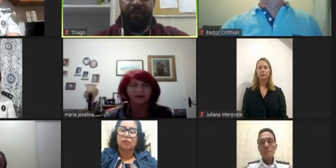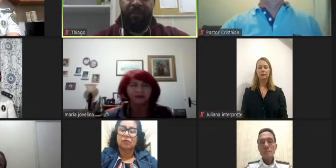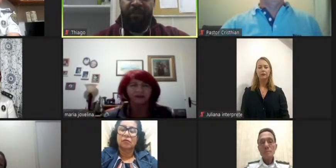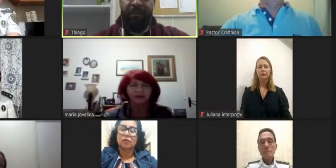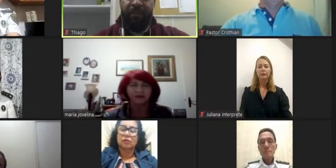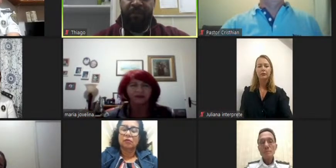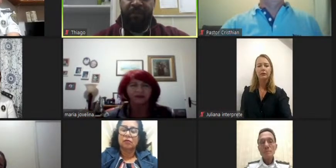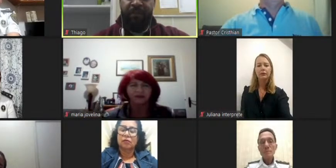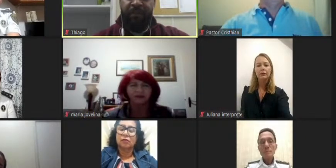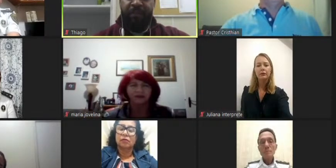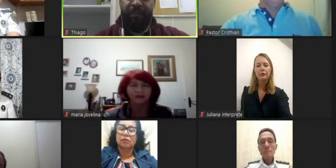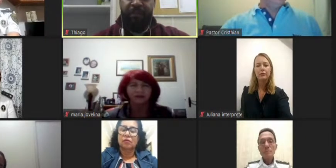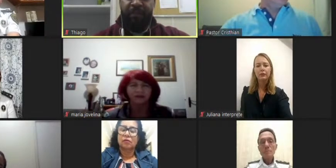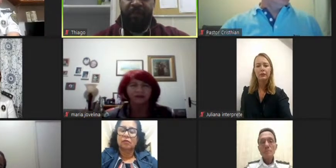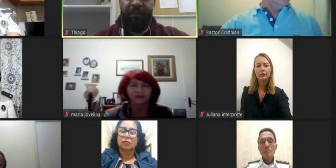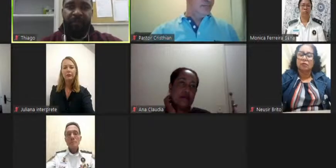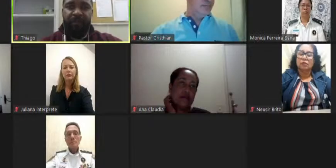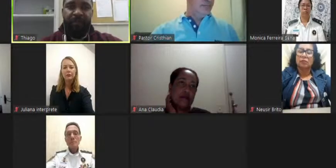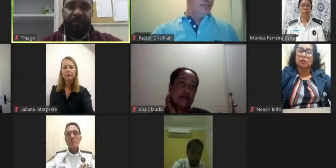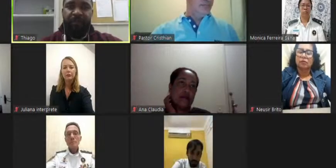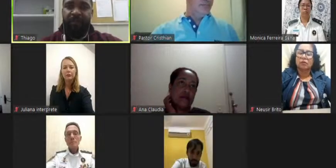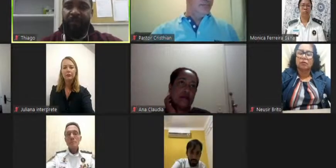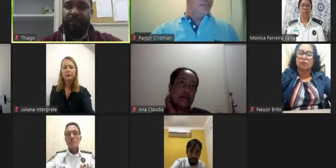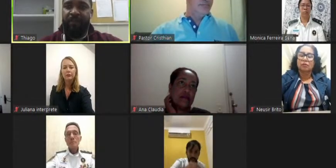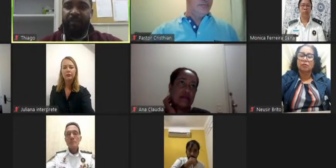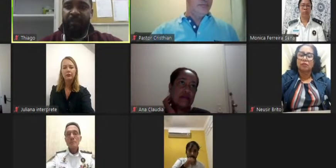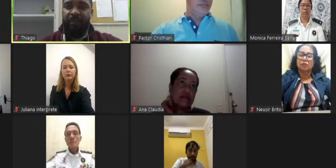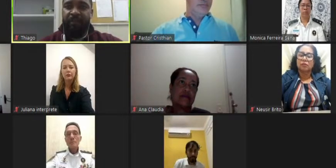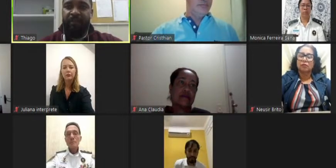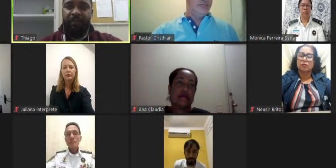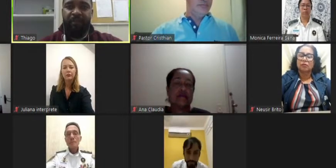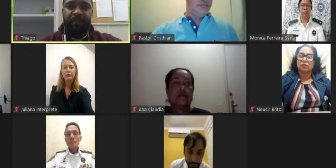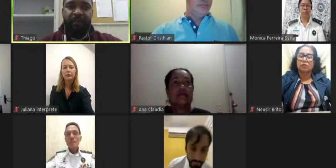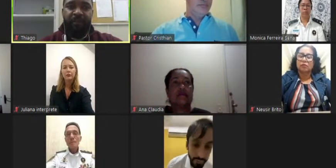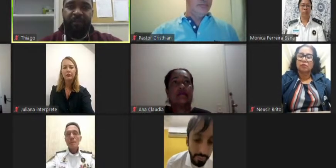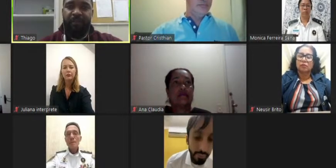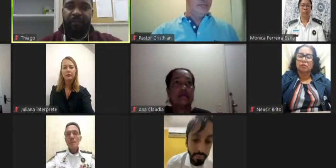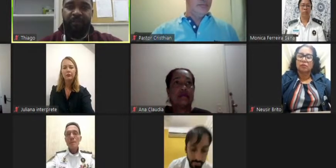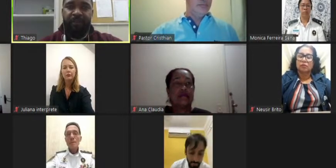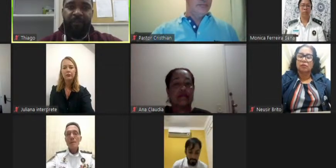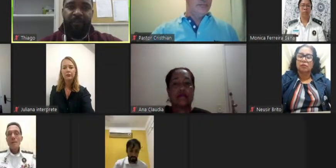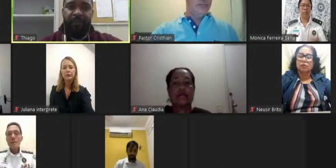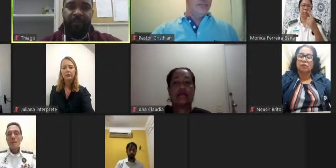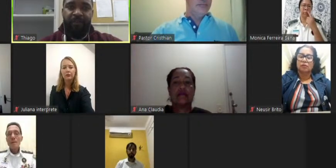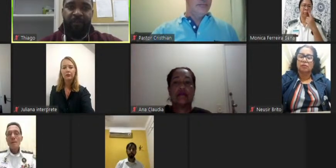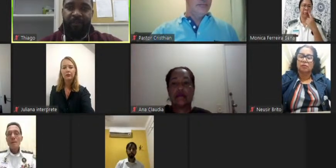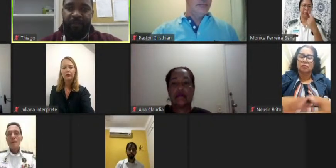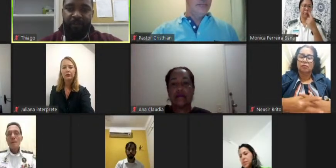Um